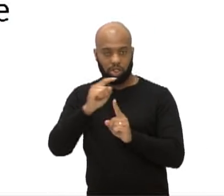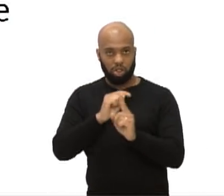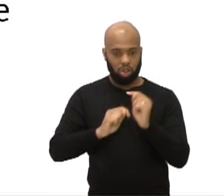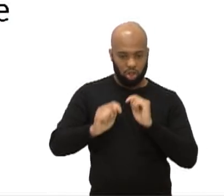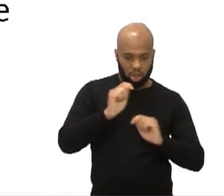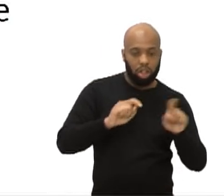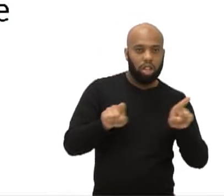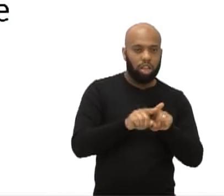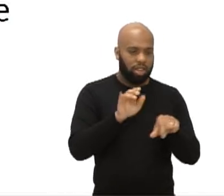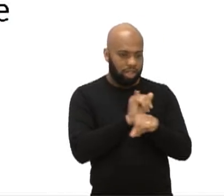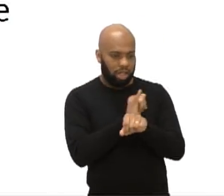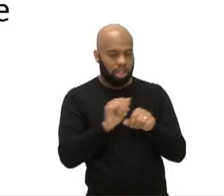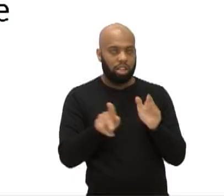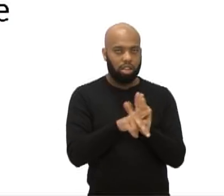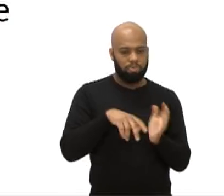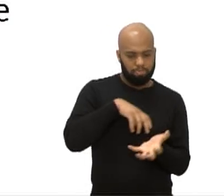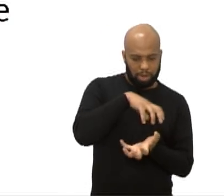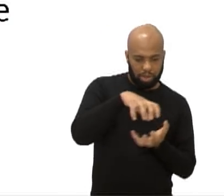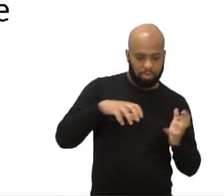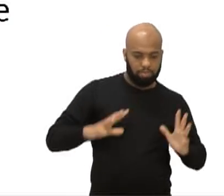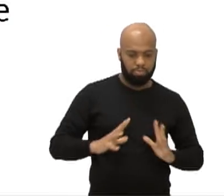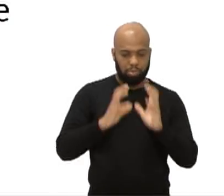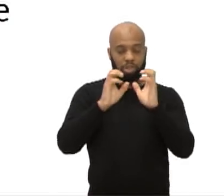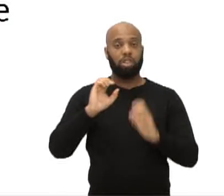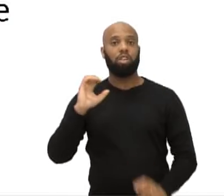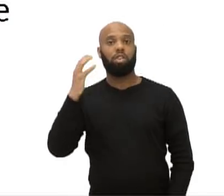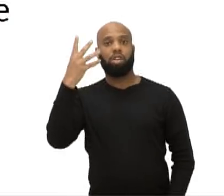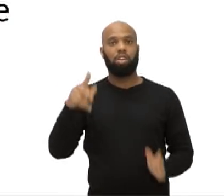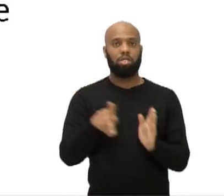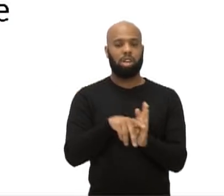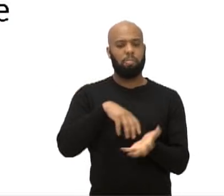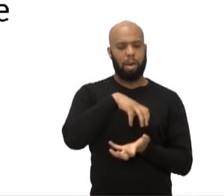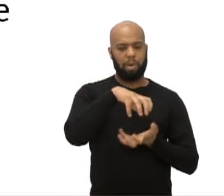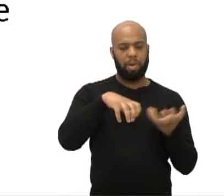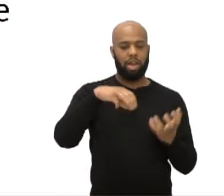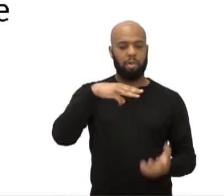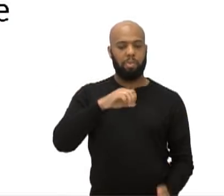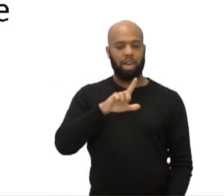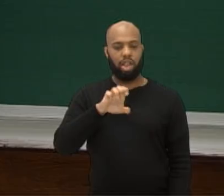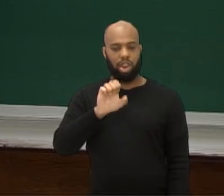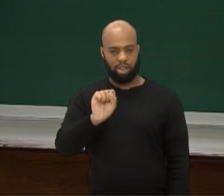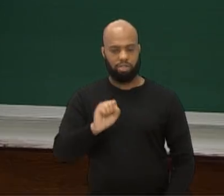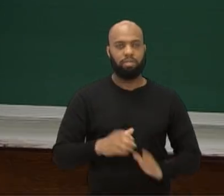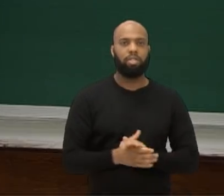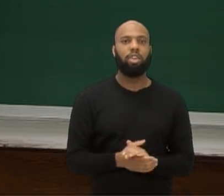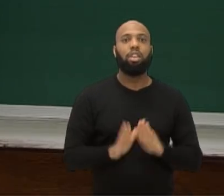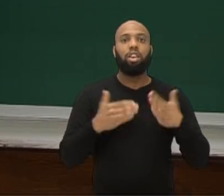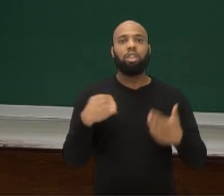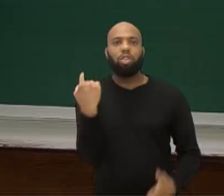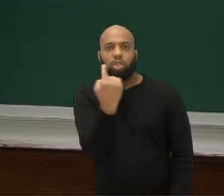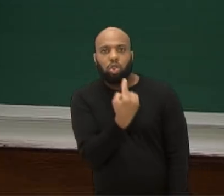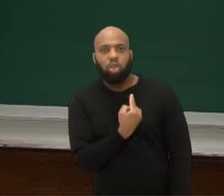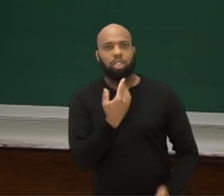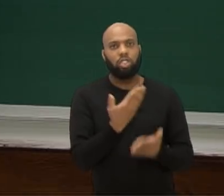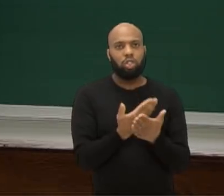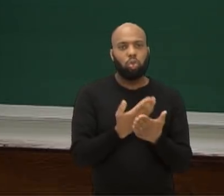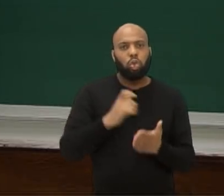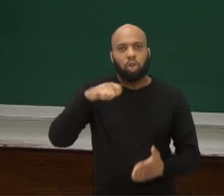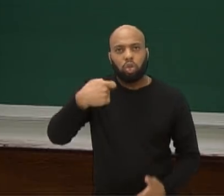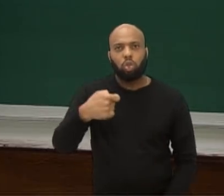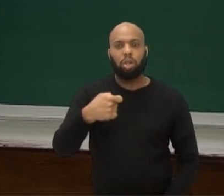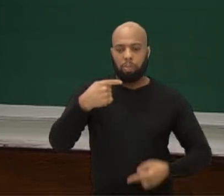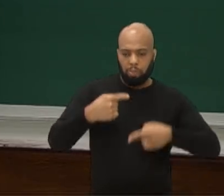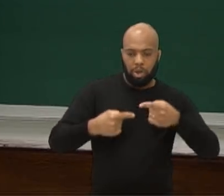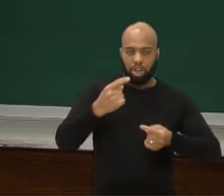a estratégia de conflito que ocorreram na Revolta dos Malês. Geralmente, nós falamos muito de questões